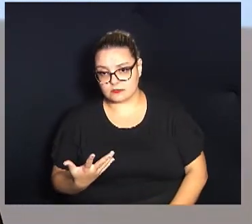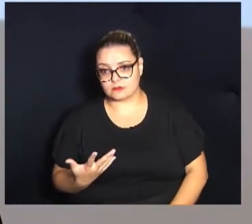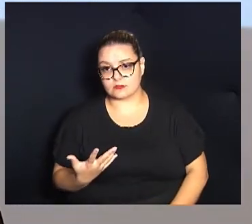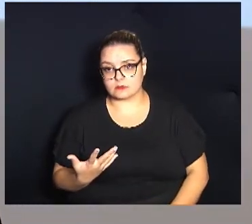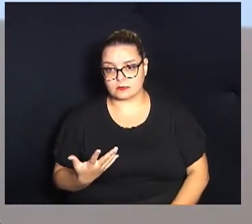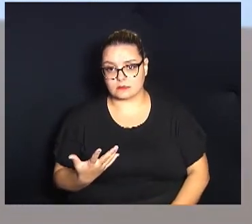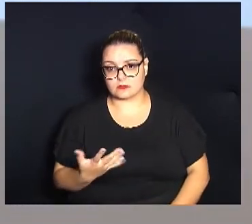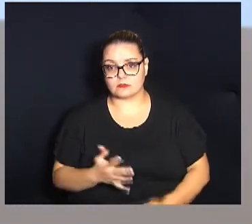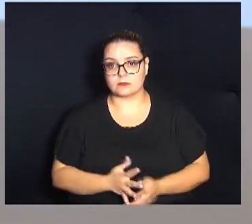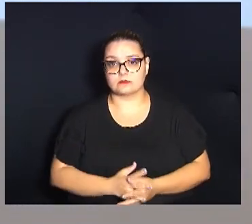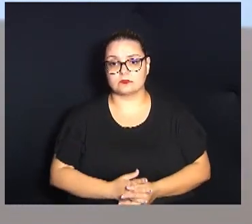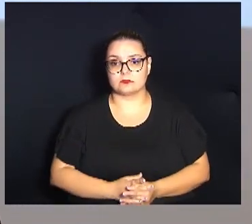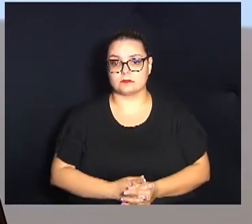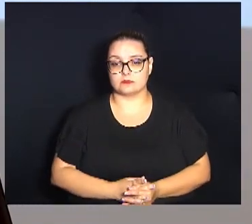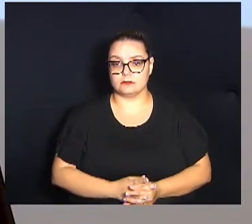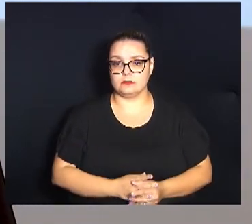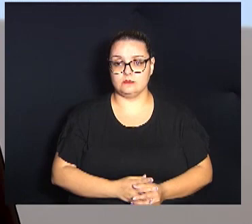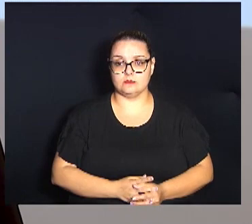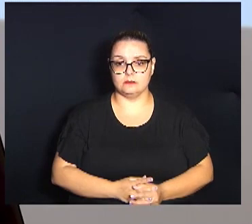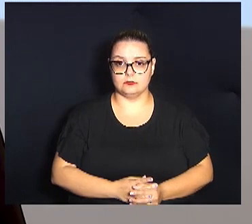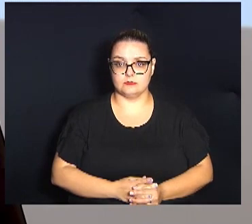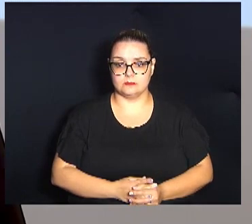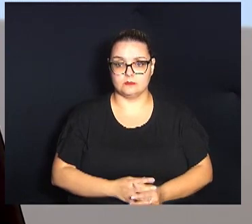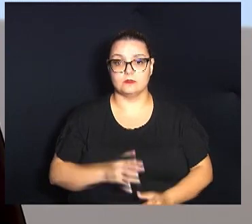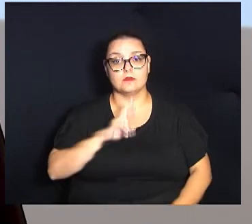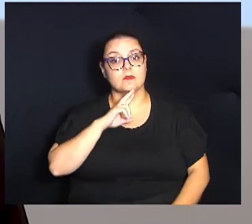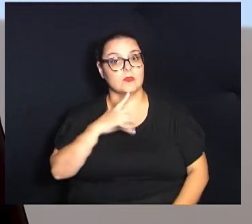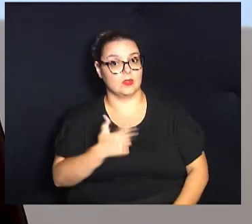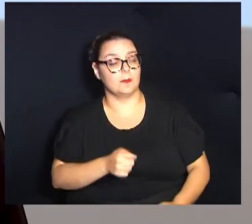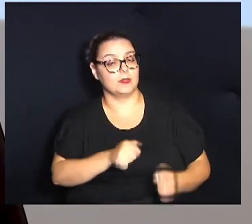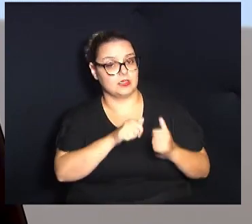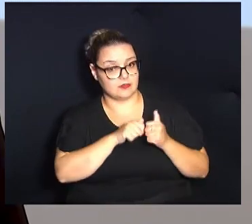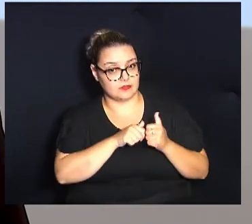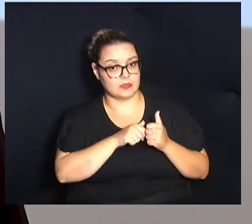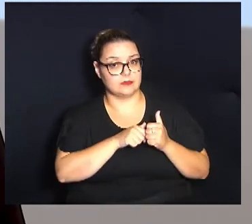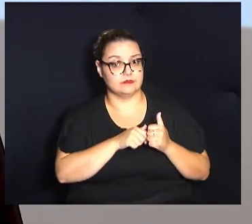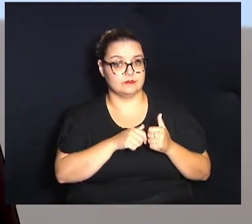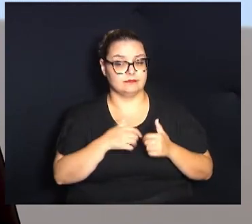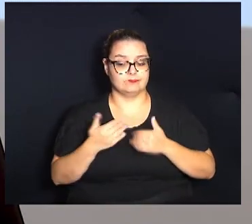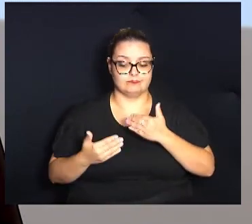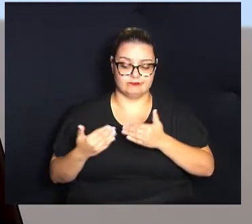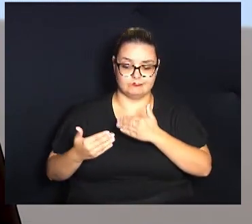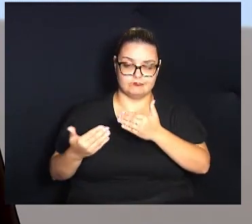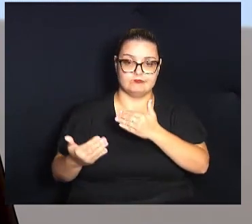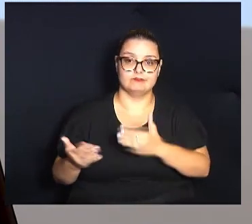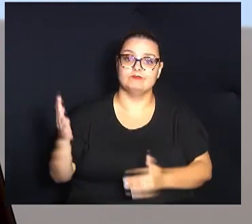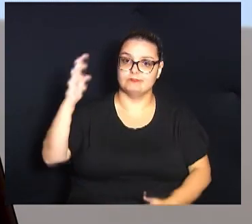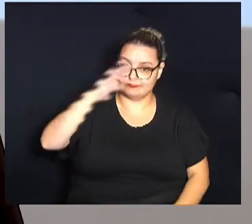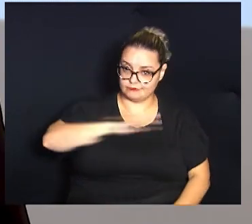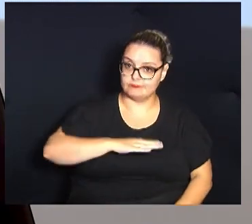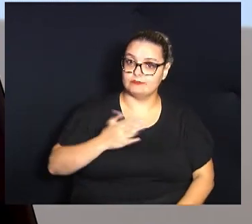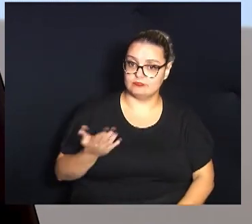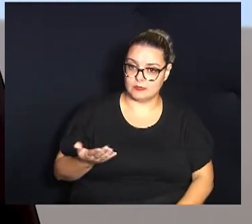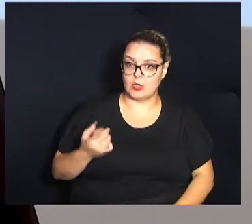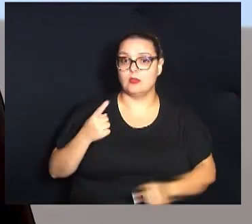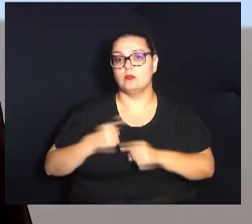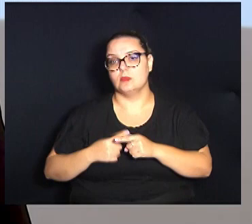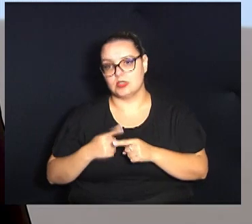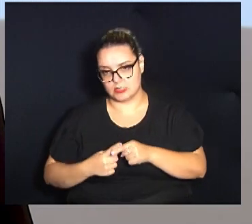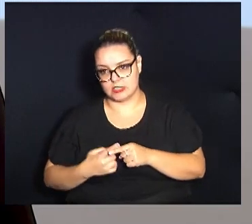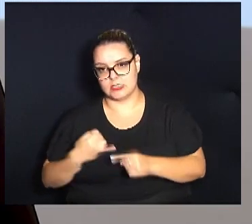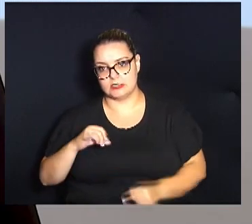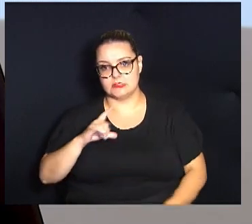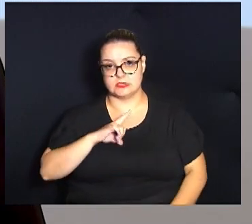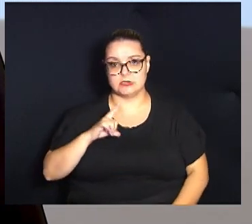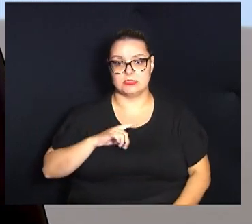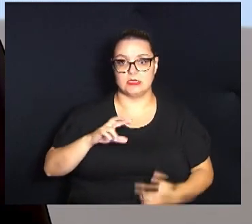de você ter um trabalho, ter um resultado benéfico, você está gerando um malefício. Porque se você tem